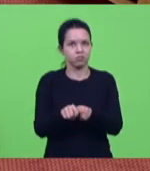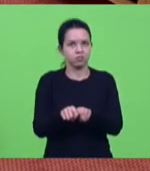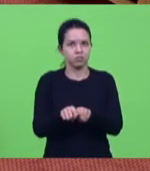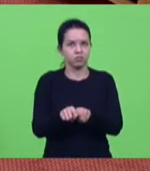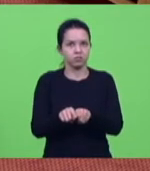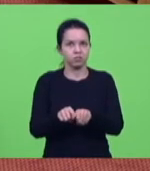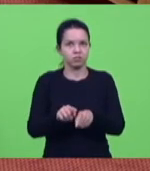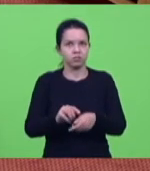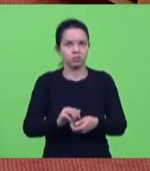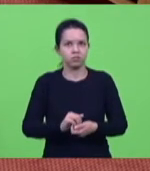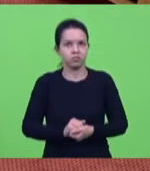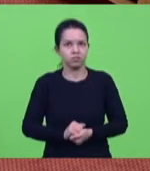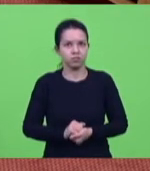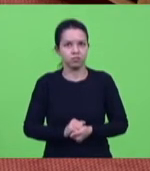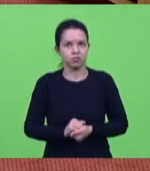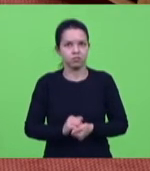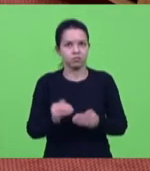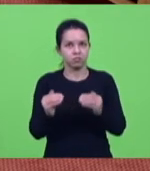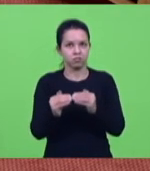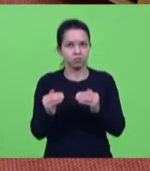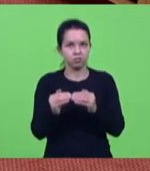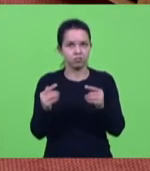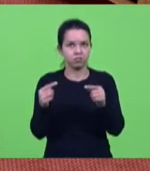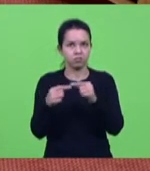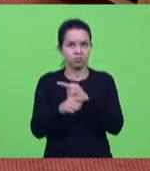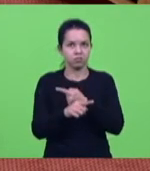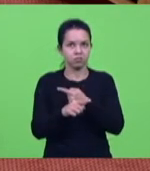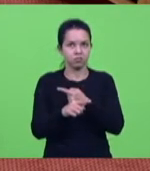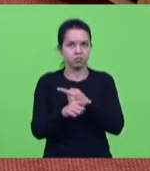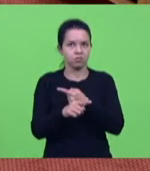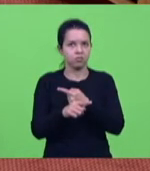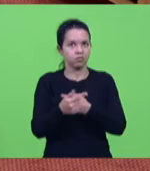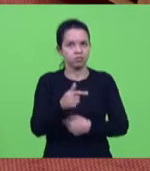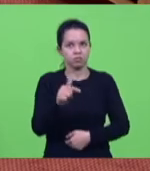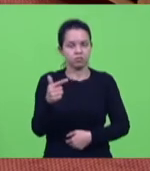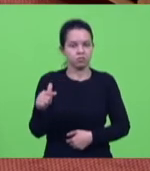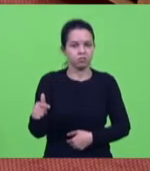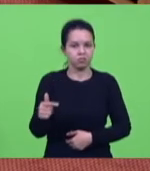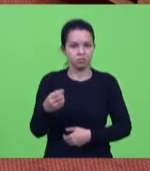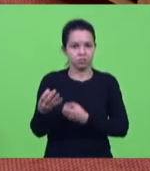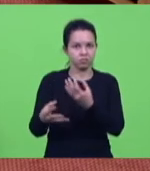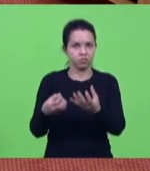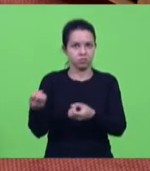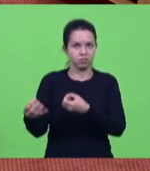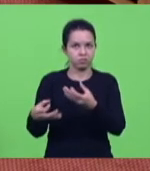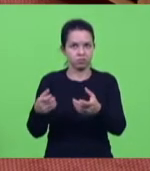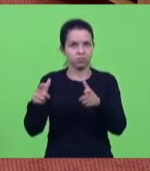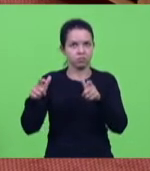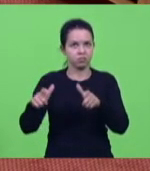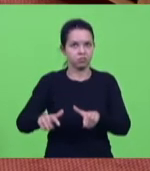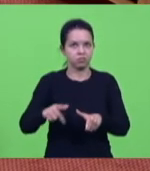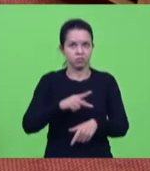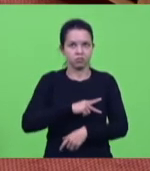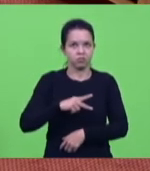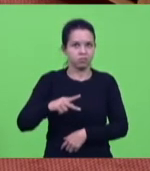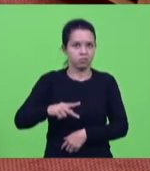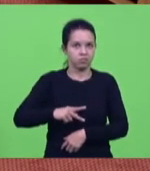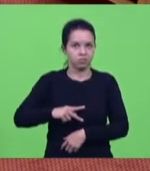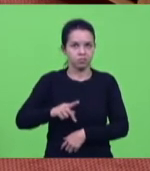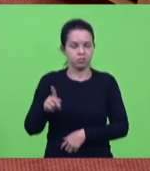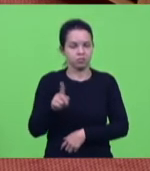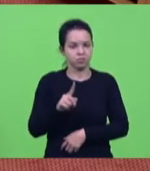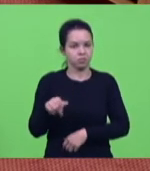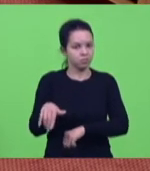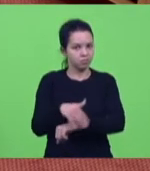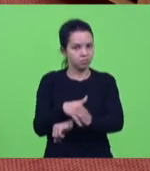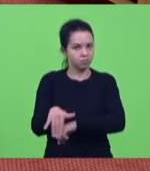Há uma discordância dessa fala, que não houve nenhuma distribuição em local público. Foi na rua. Nós temos documentos dos sindicatos que dizem